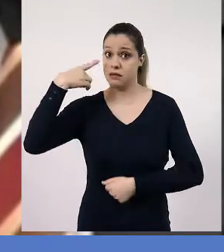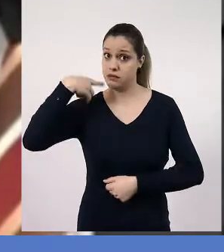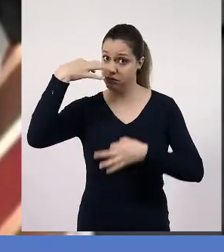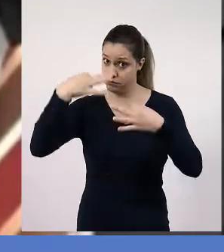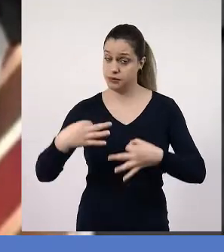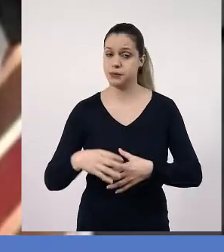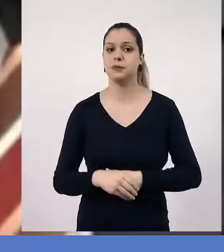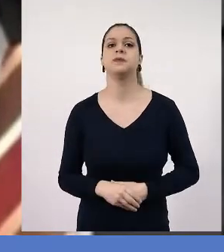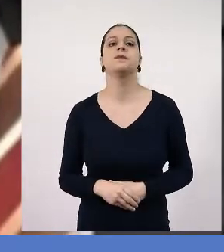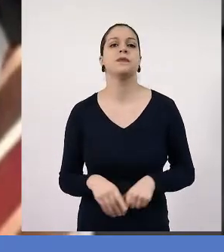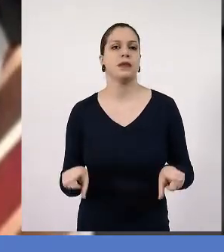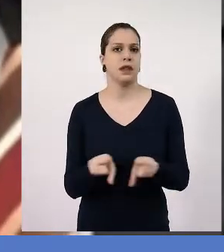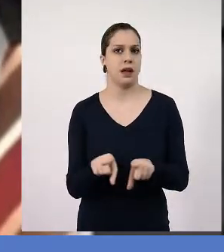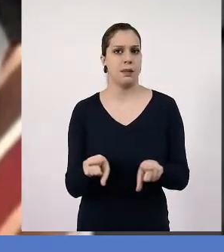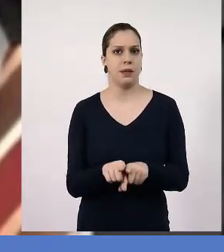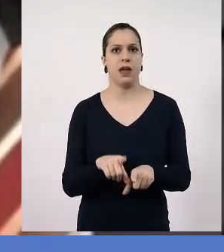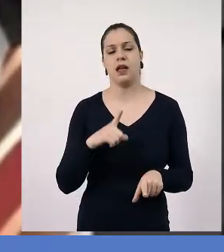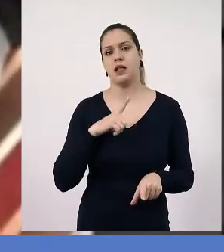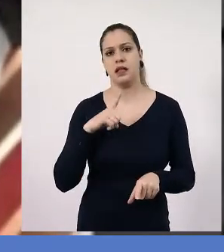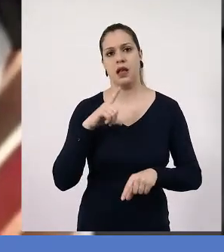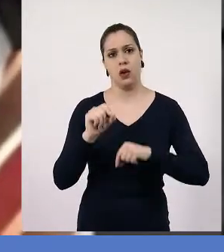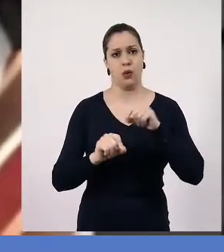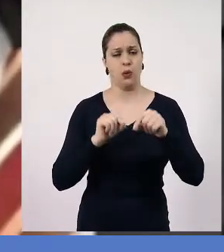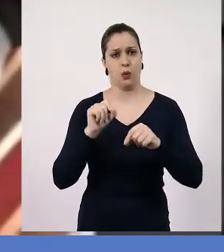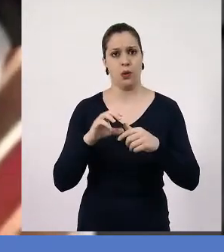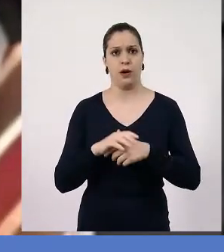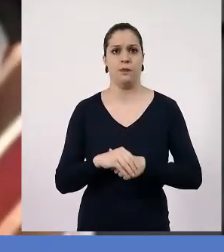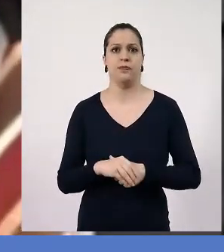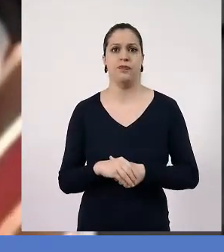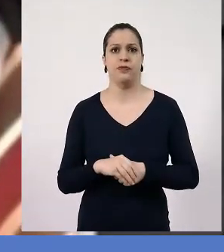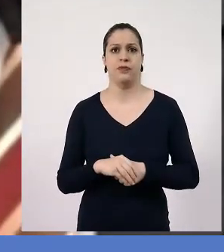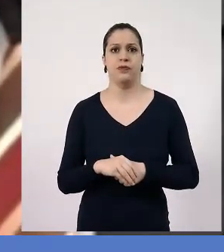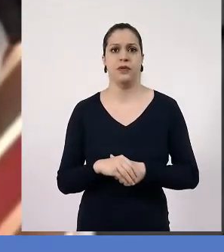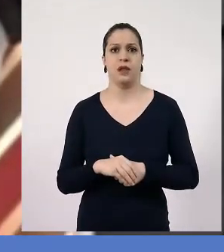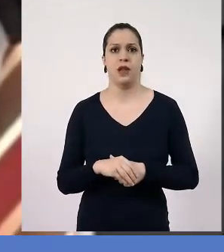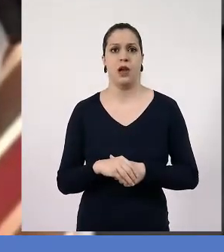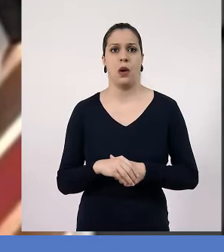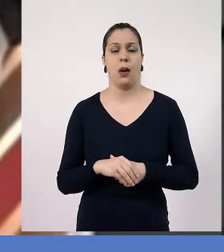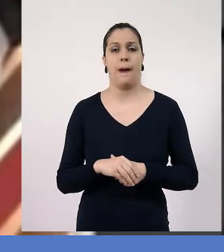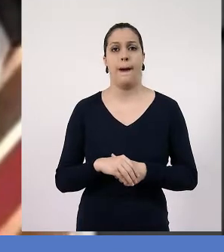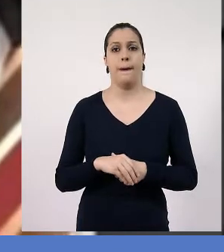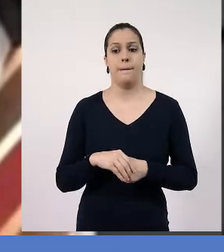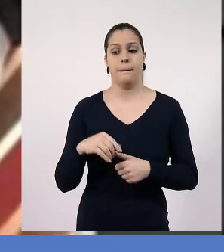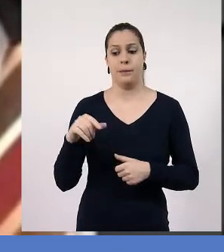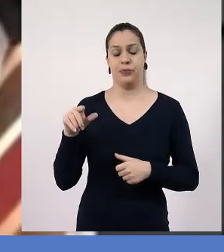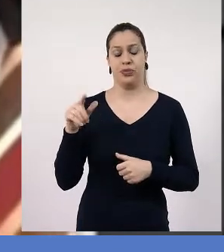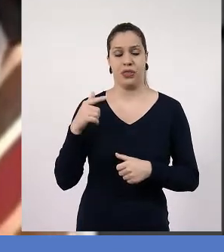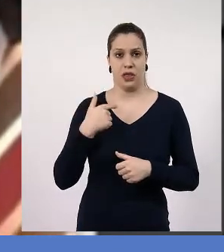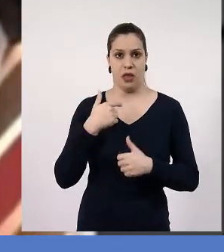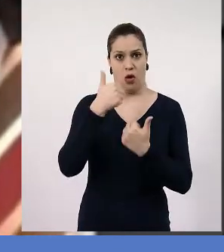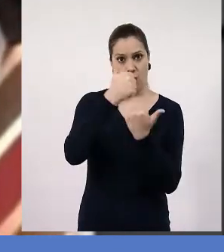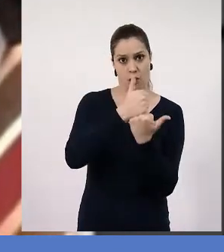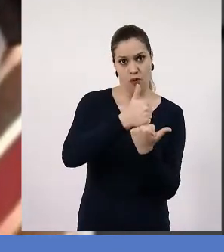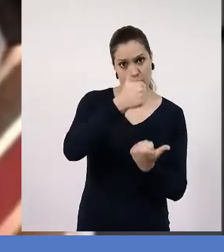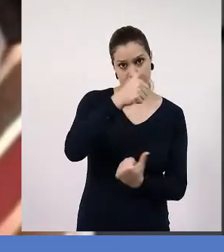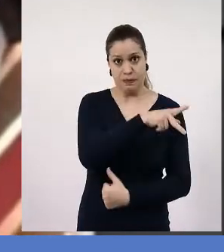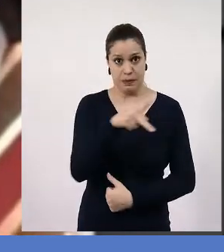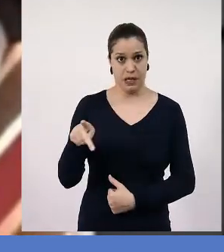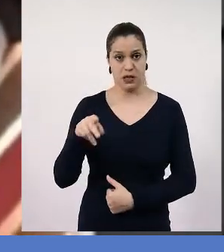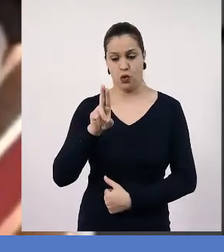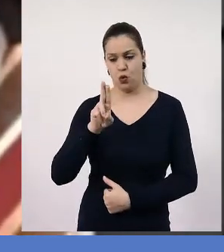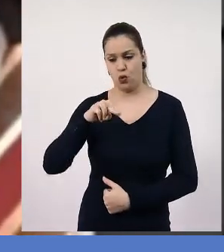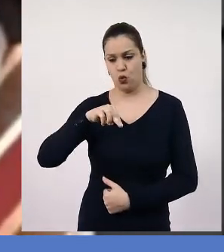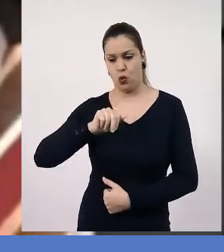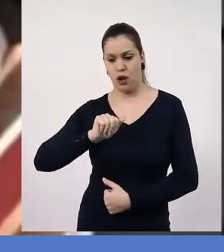a gente trabalha também com o amparo muito forte da UNALI, pelo fator de eu ser vice-presidente da UNALI. A UNALI vem trabalhando hoje, nível